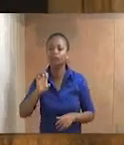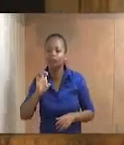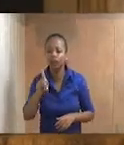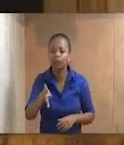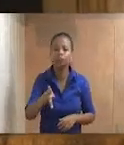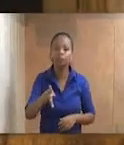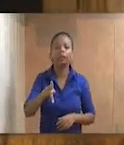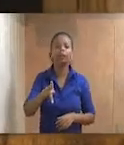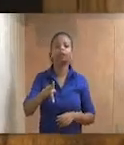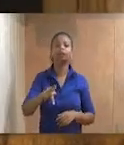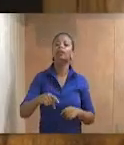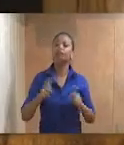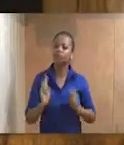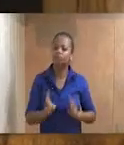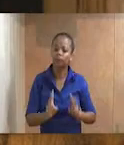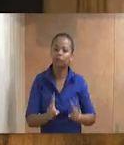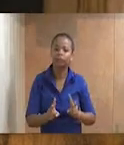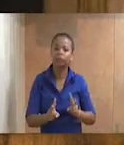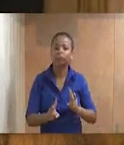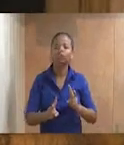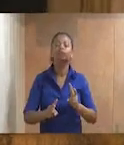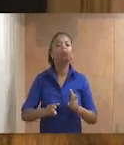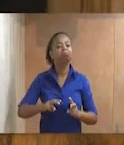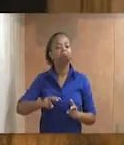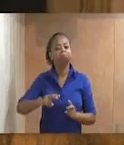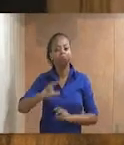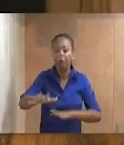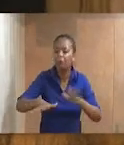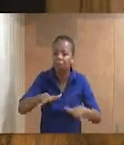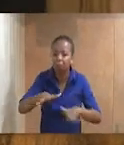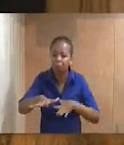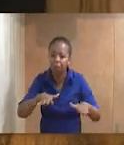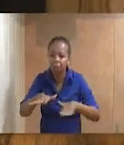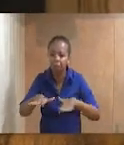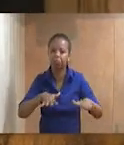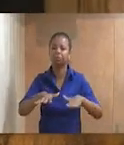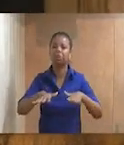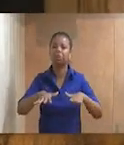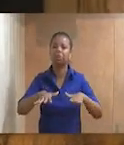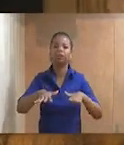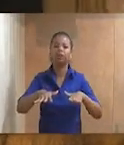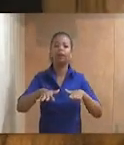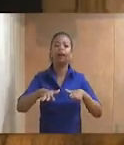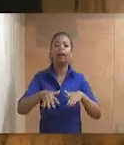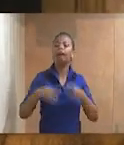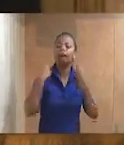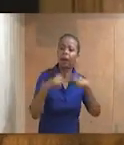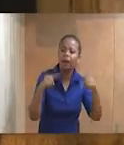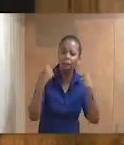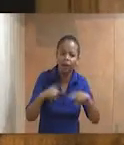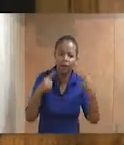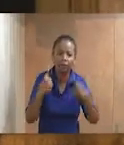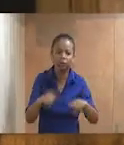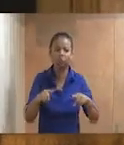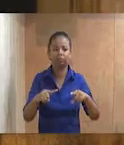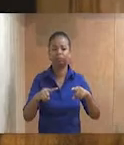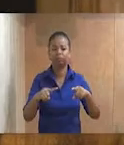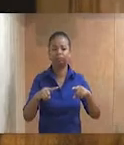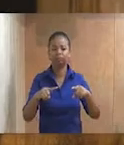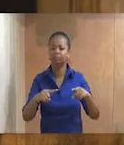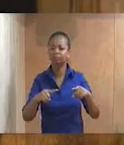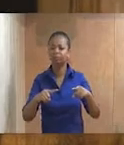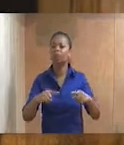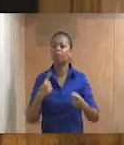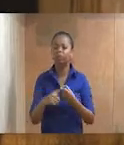só sabe fazer esse movimento em período de data base. Por